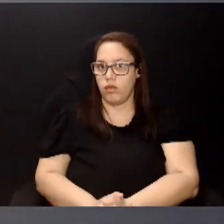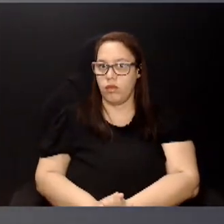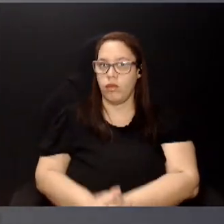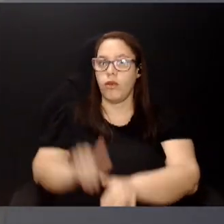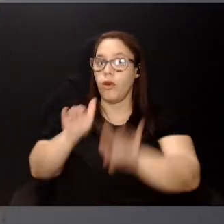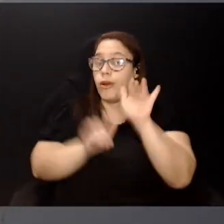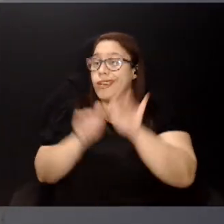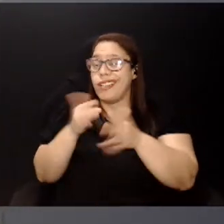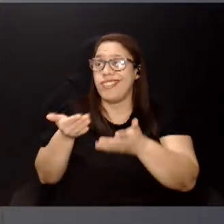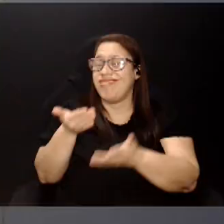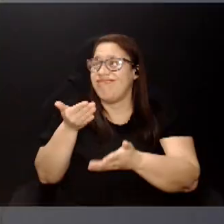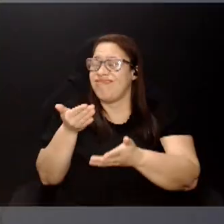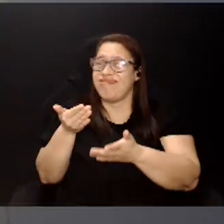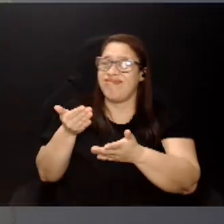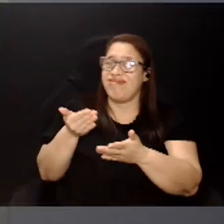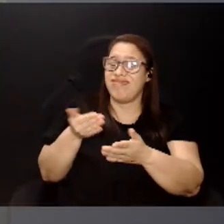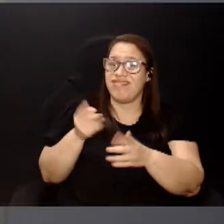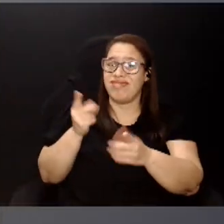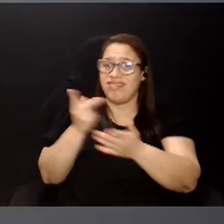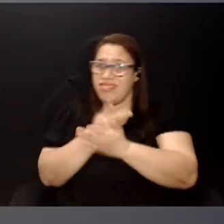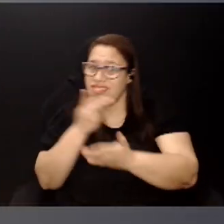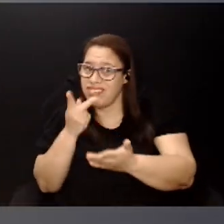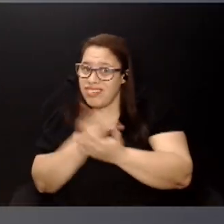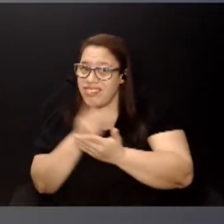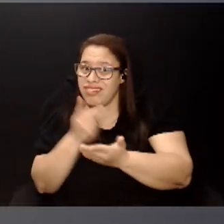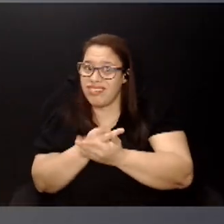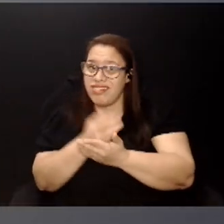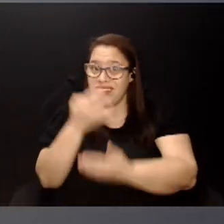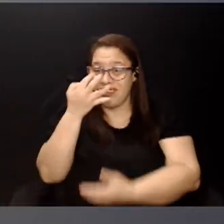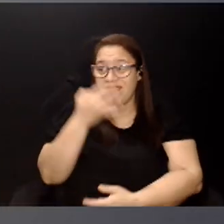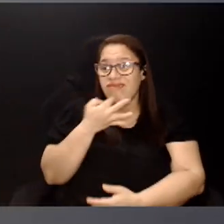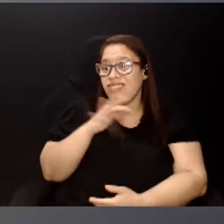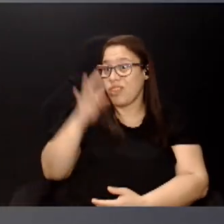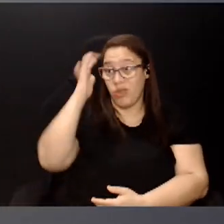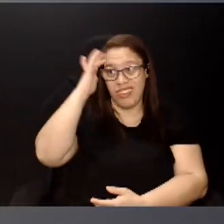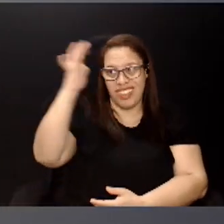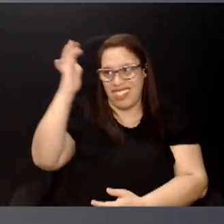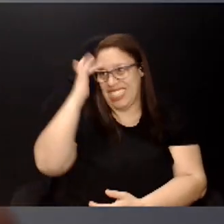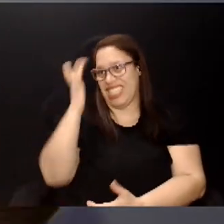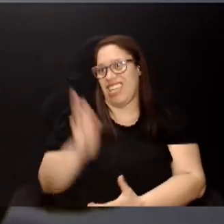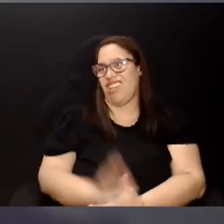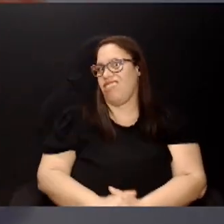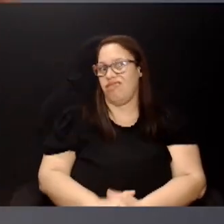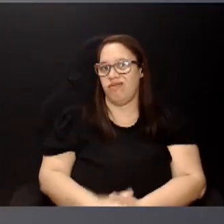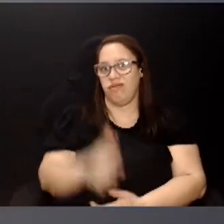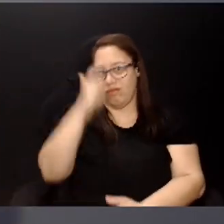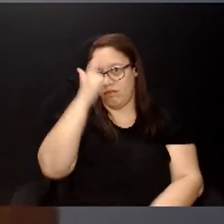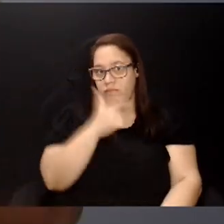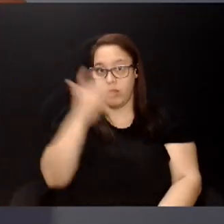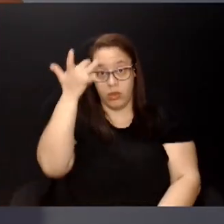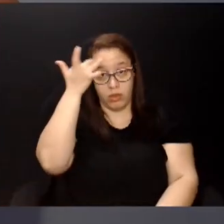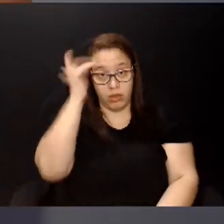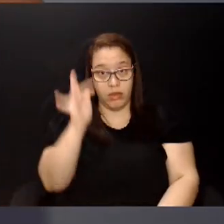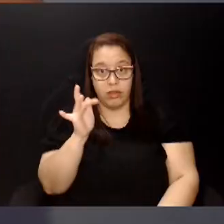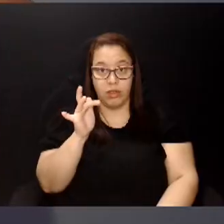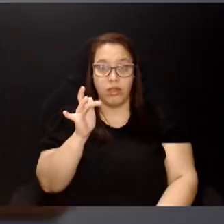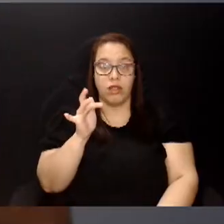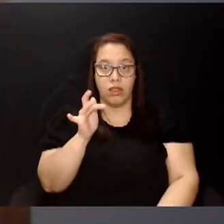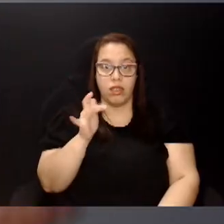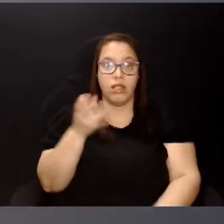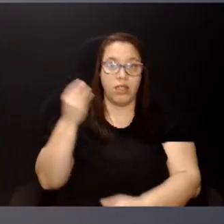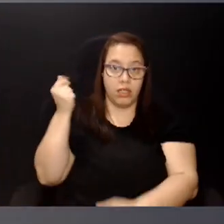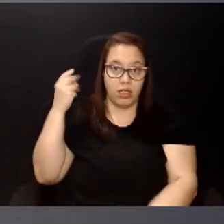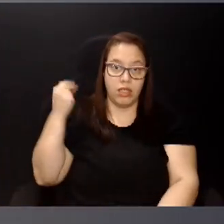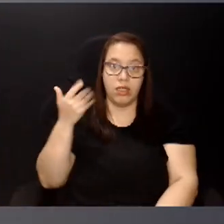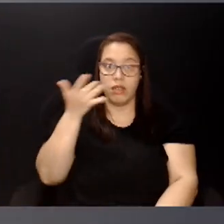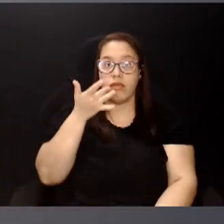a gente acaba cometendo alguns erros e a gente não tem noção, né? Eu mesma não sabia, há muito tempo atrás, eu não